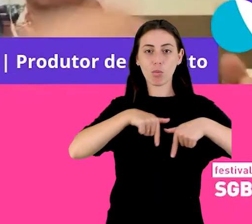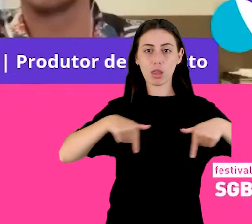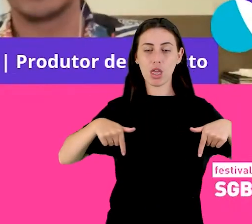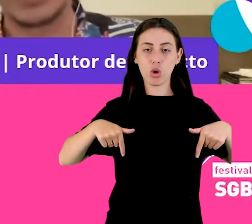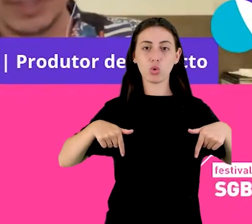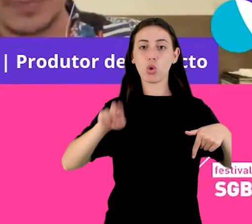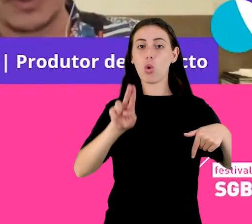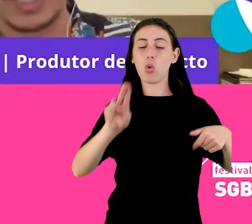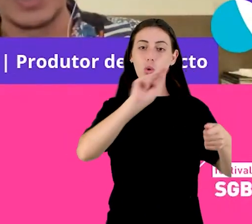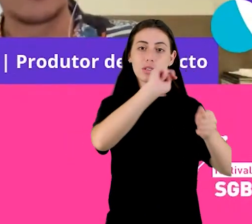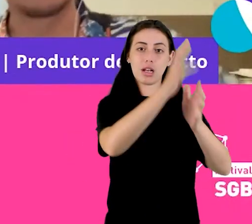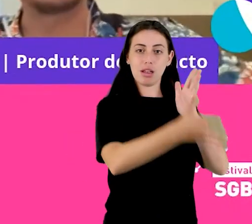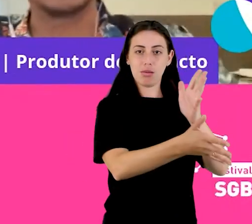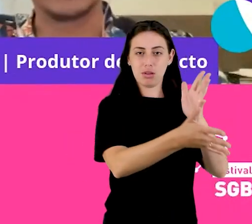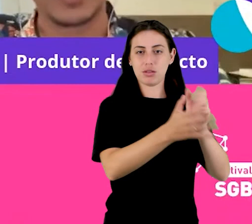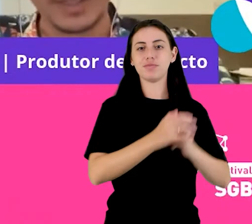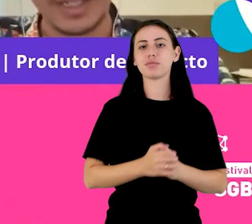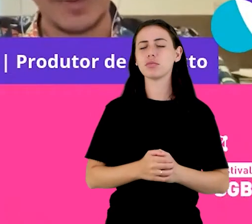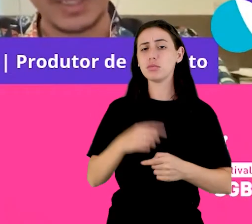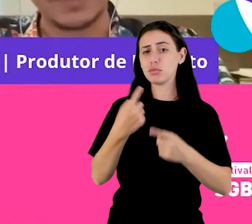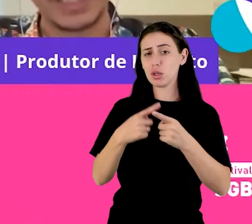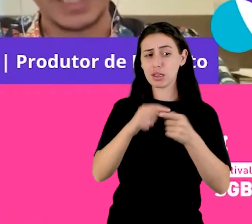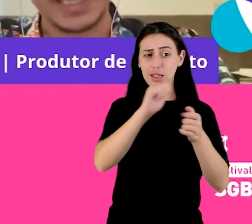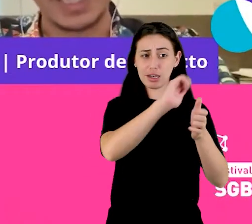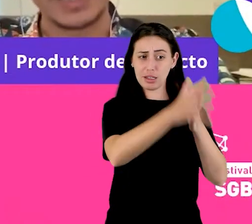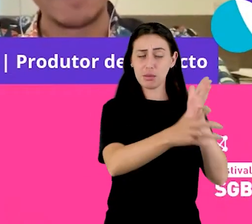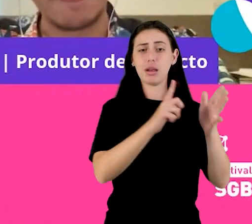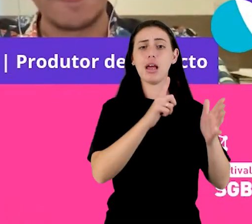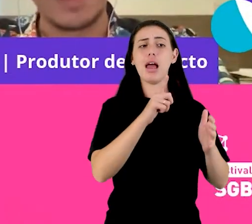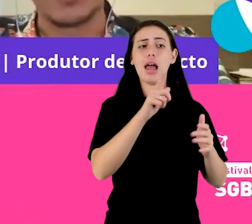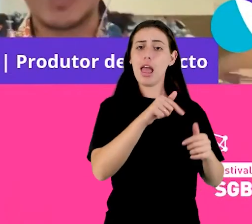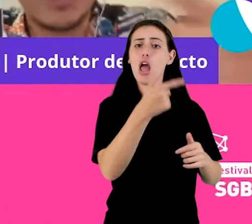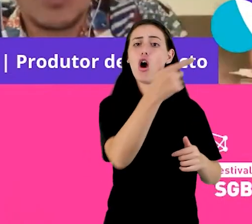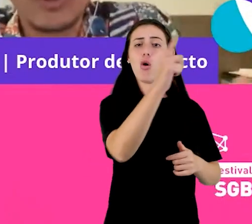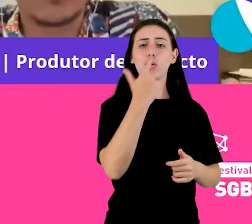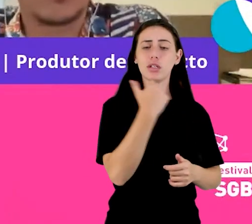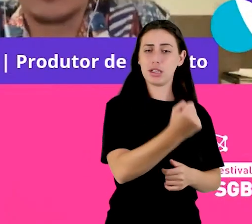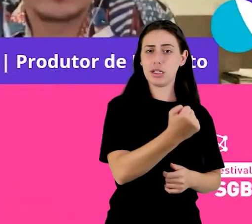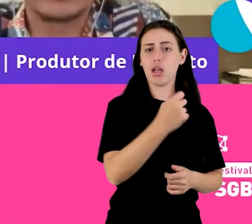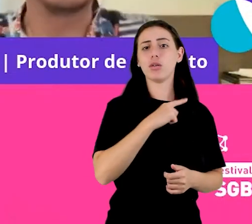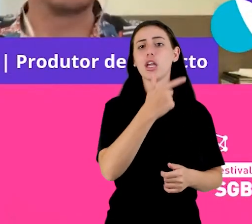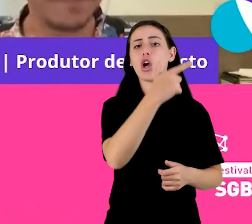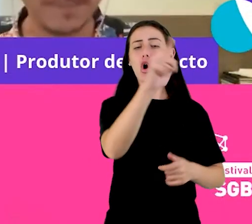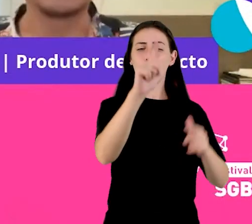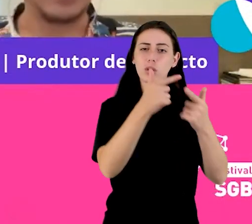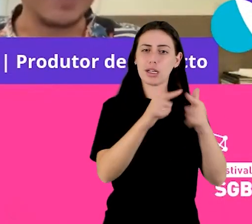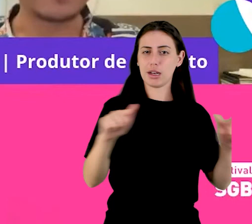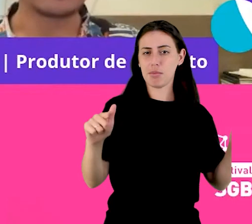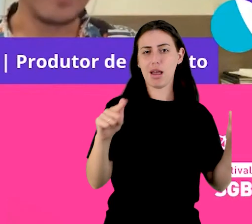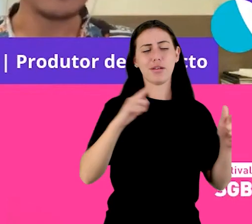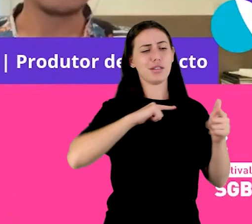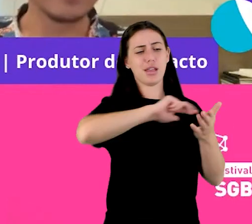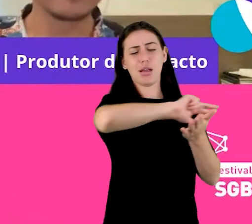está colocando a linguagem neutra no português, como fazer isso na linguagem brasileira de sinais? Então isso está abrindo um outro... Vocês